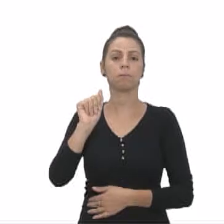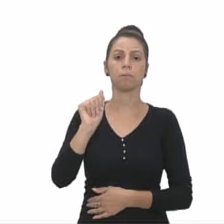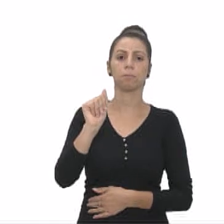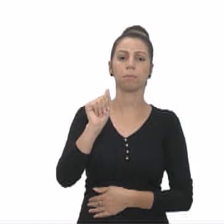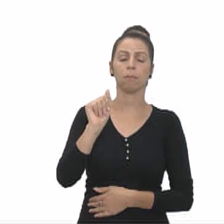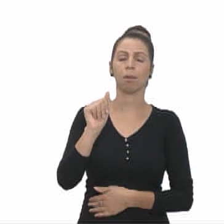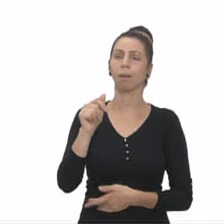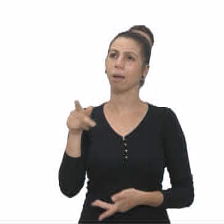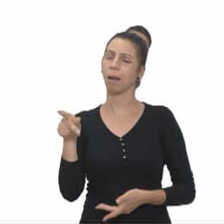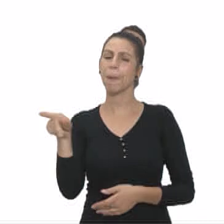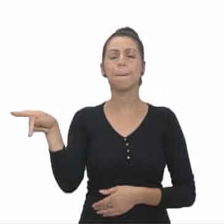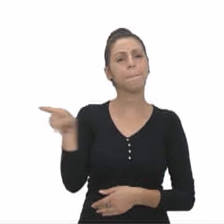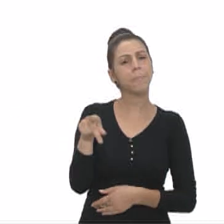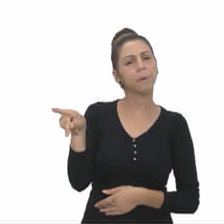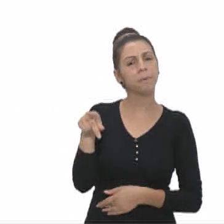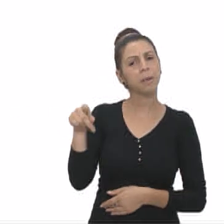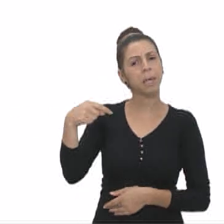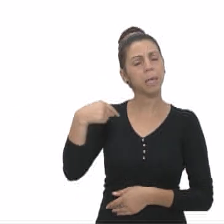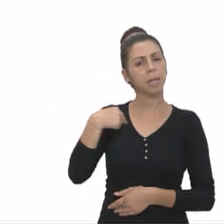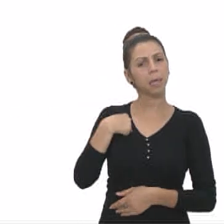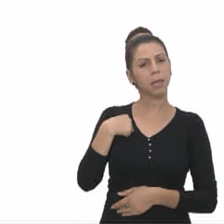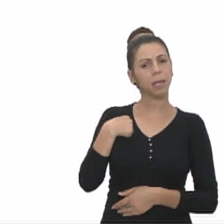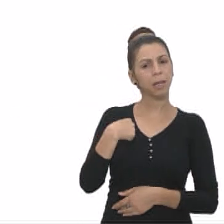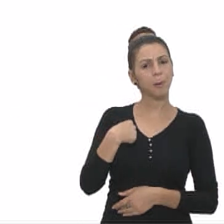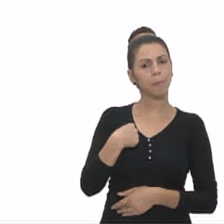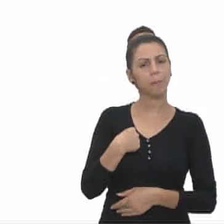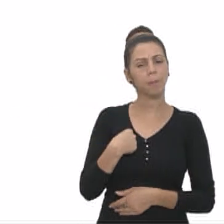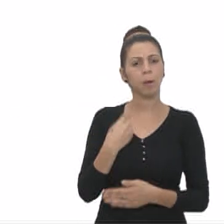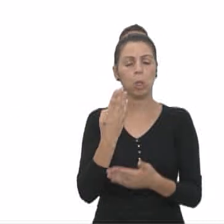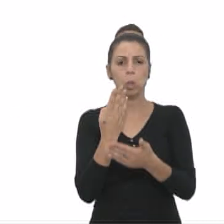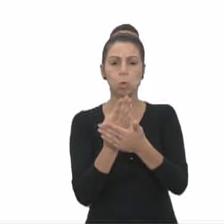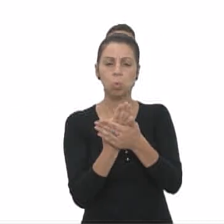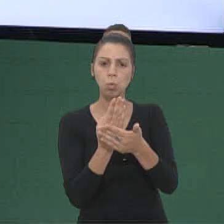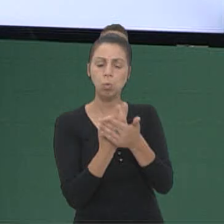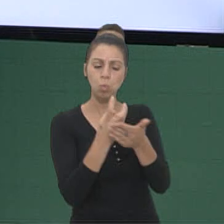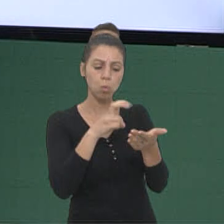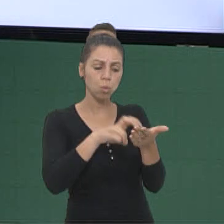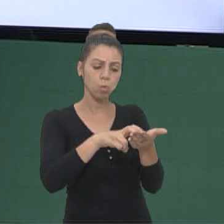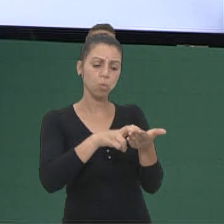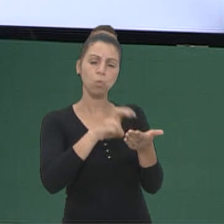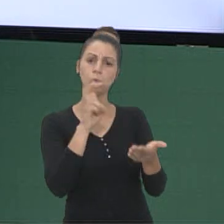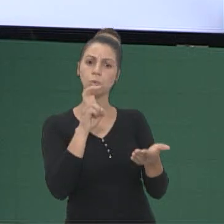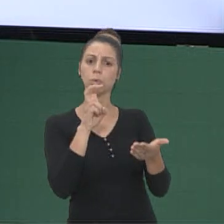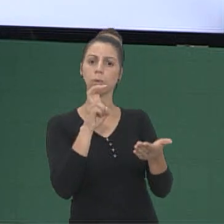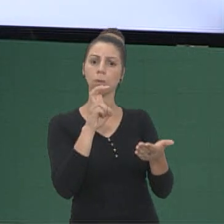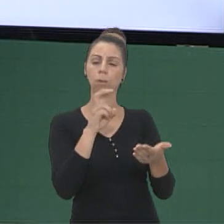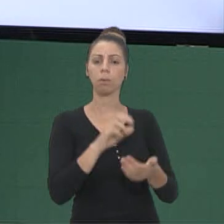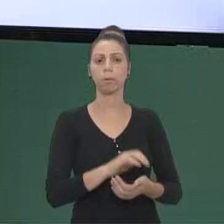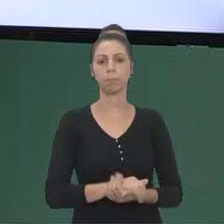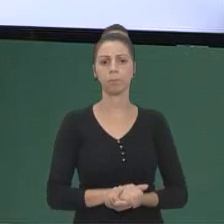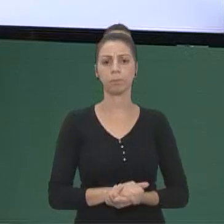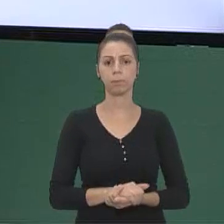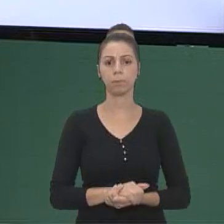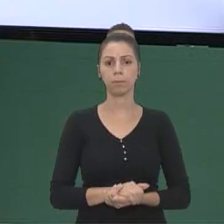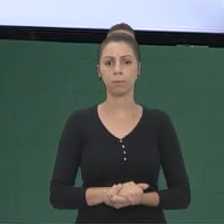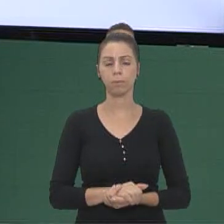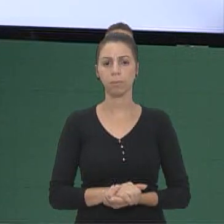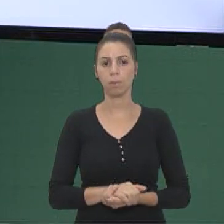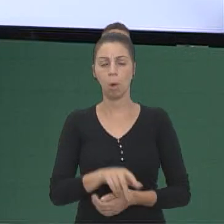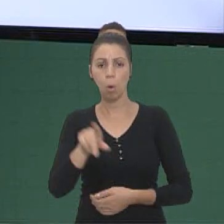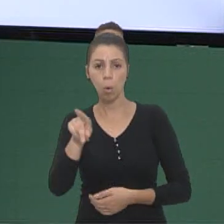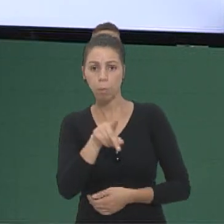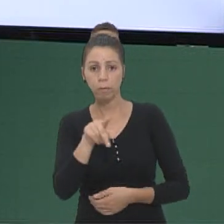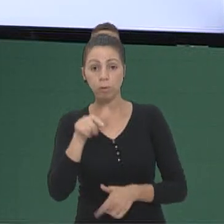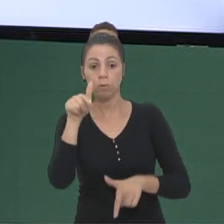Ah, professor, yo estudio por la mañana. Ah, yo, professor, trabajo por la mañana, pela